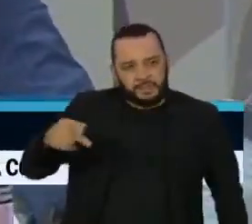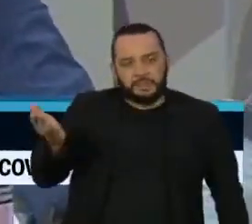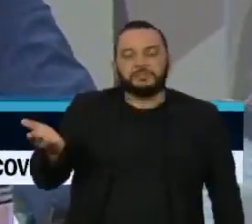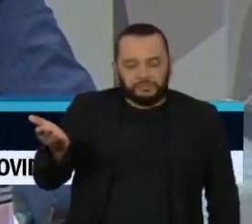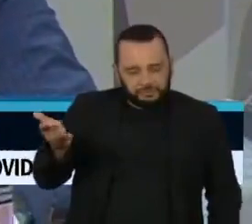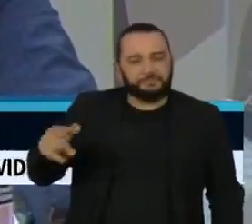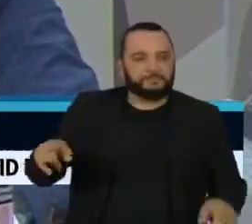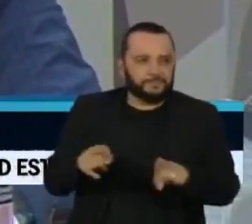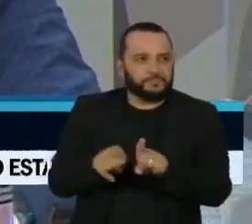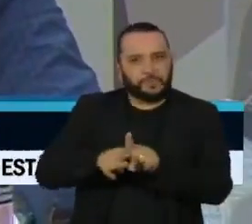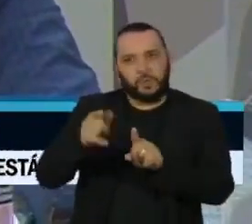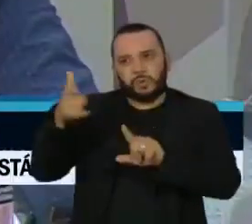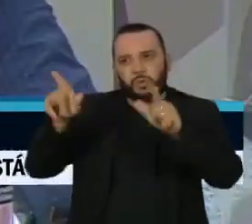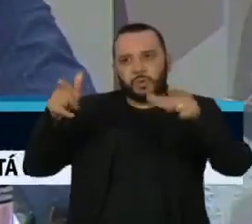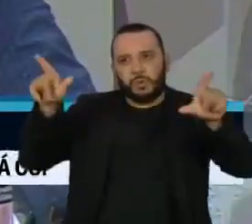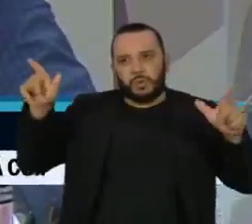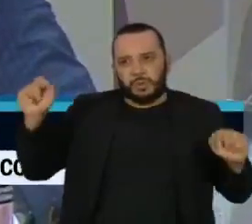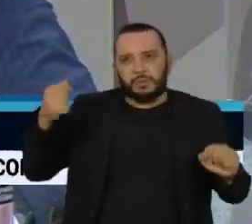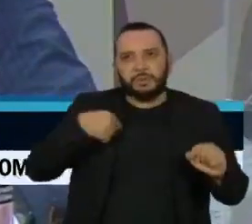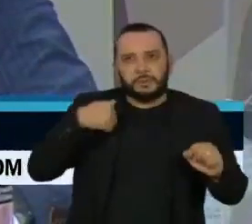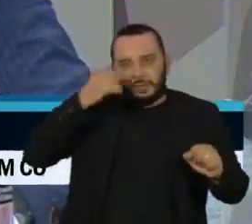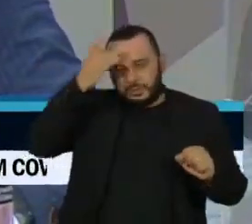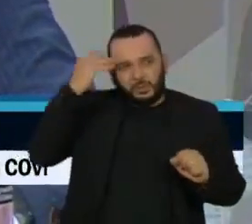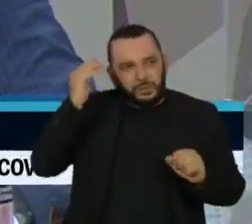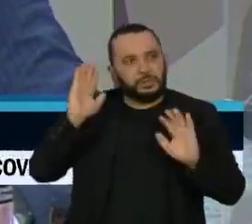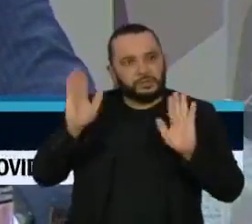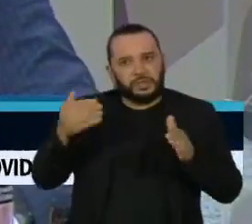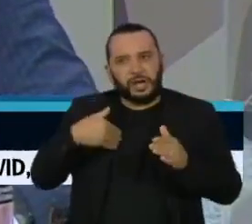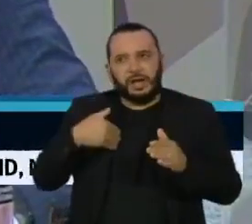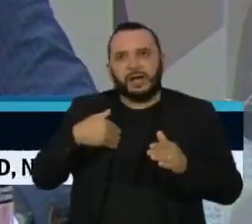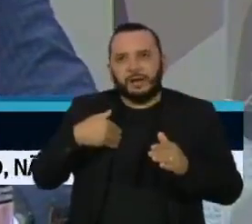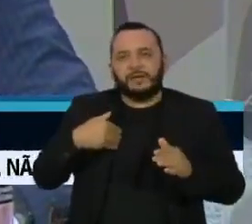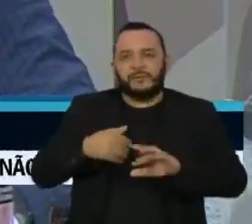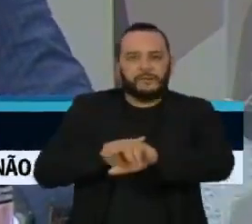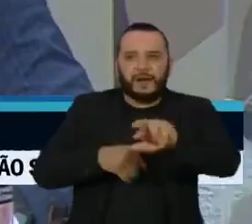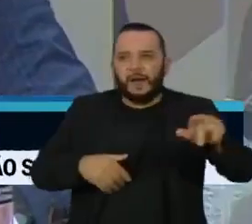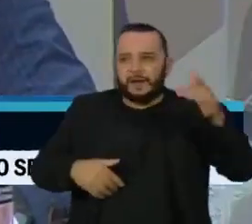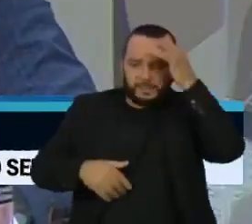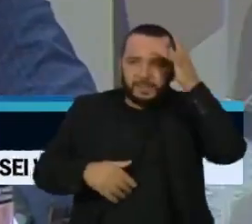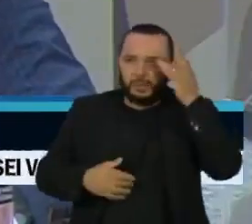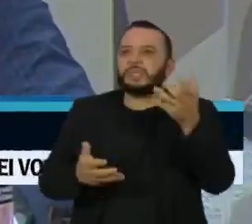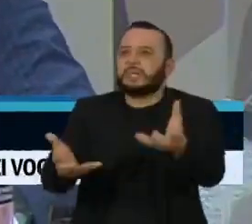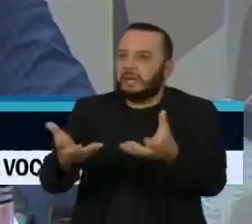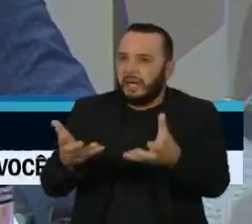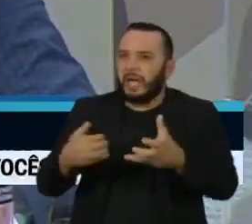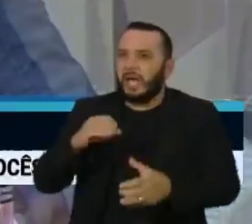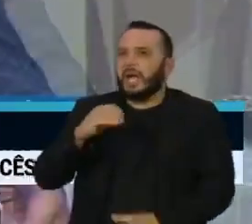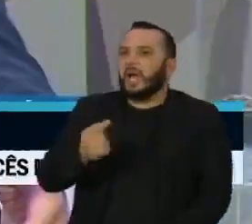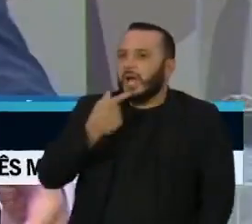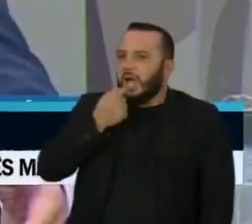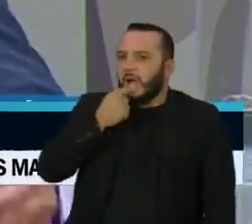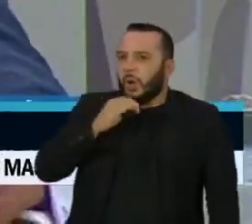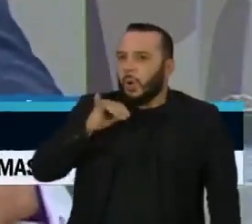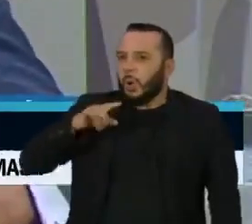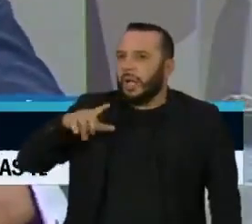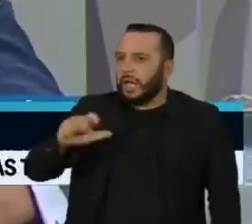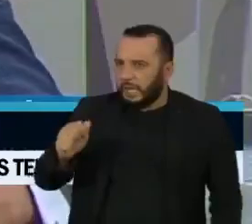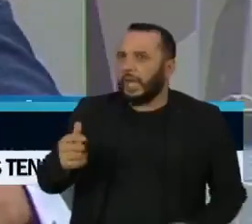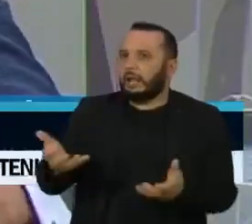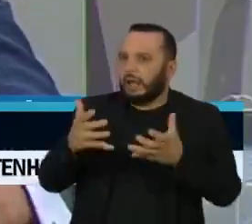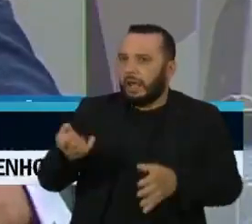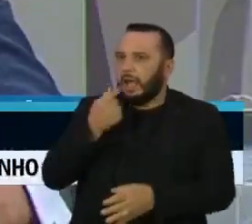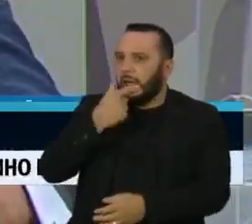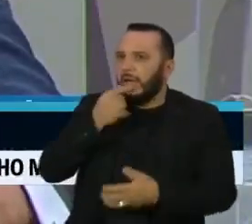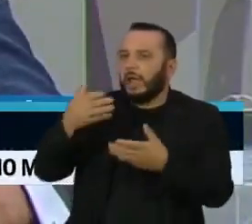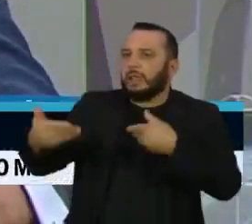de outras pessoas influentes também, uma série de pacientes exigindo a prescrição da medicação. E as medicações,